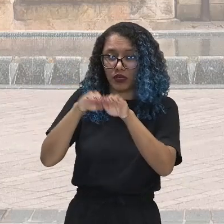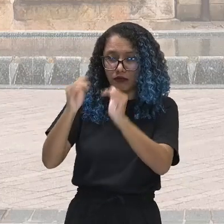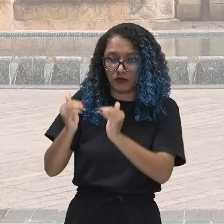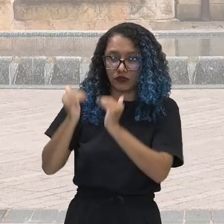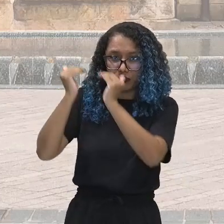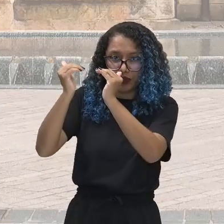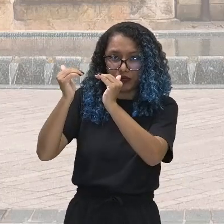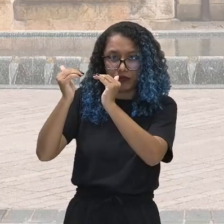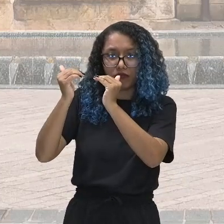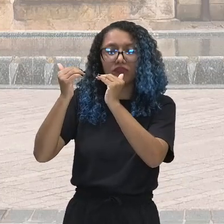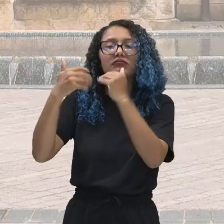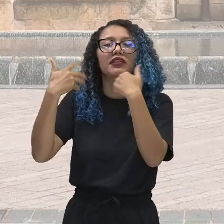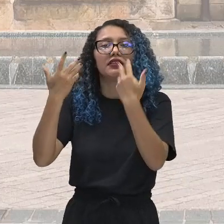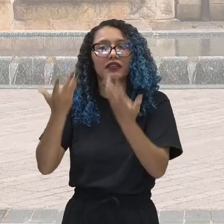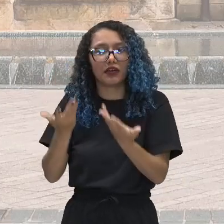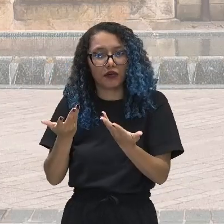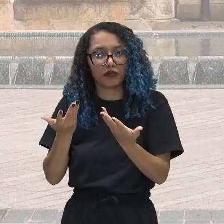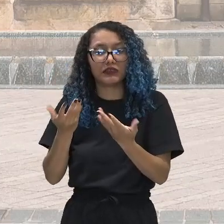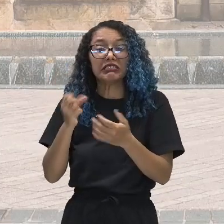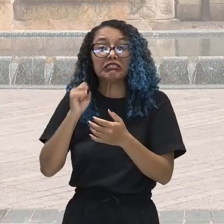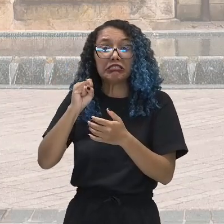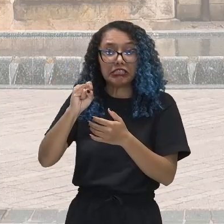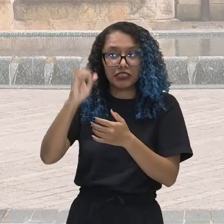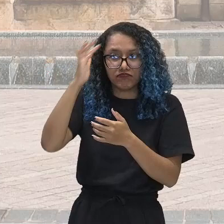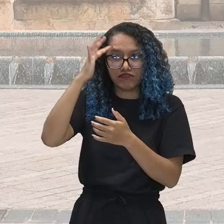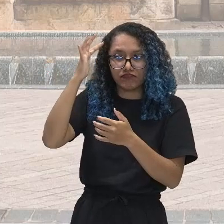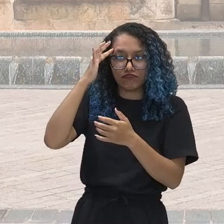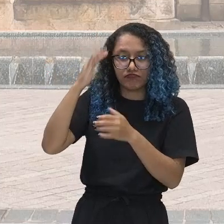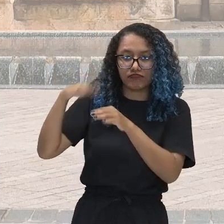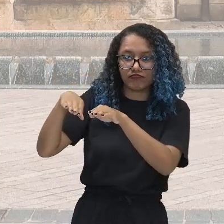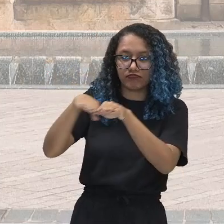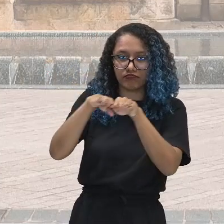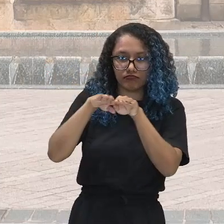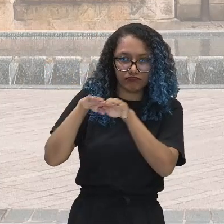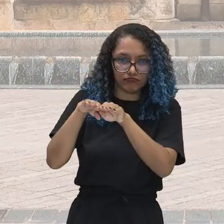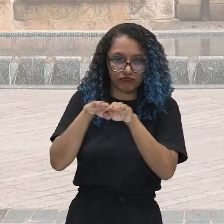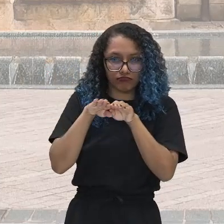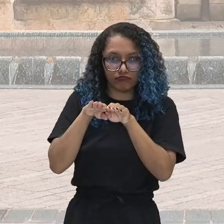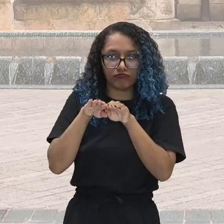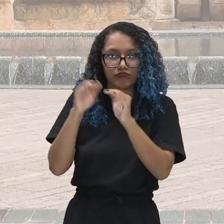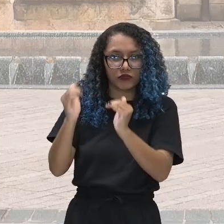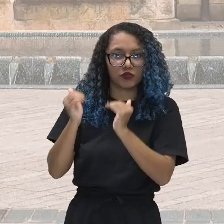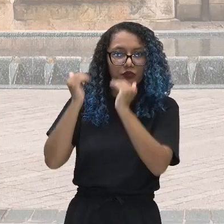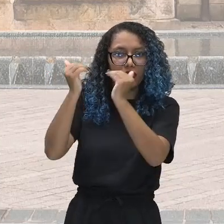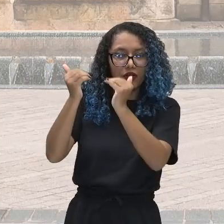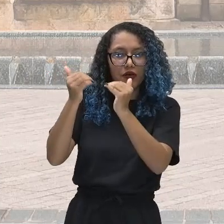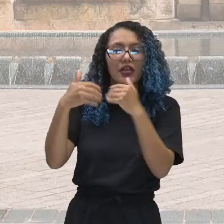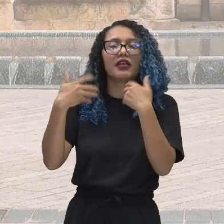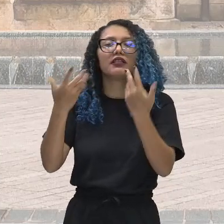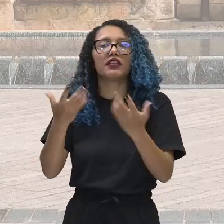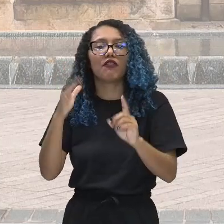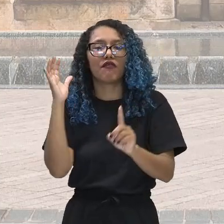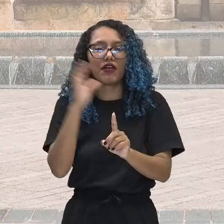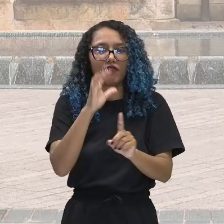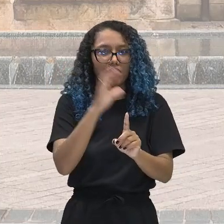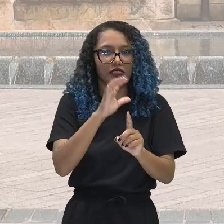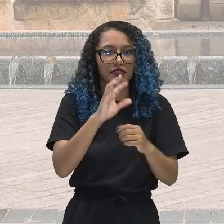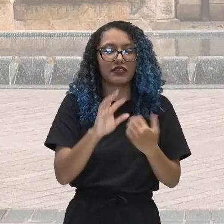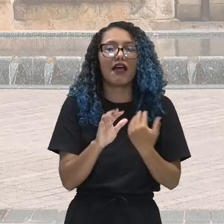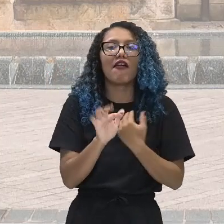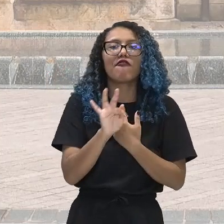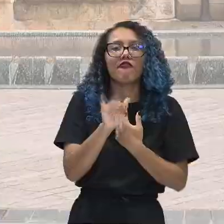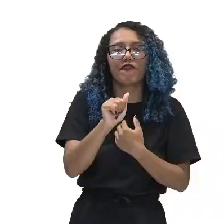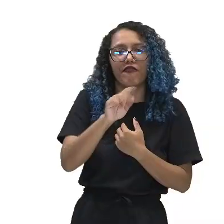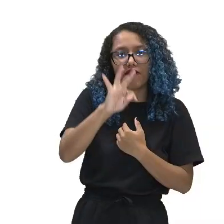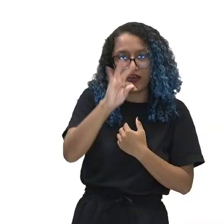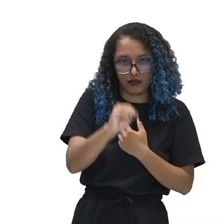isso, ele vai dizer, então essa consciência coletiva vai determinar os fatos sociais.